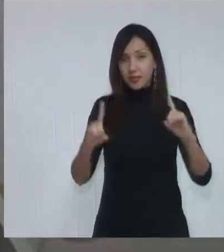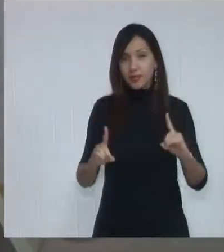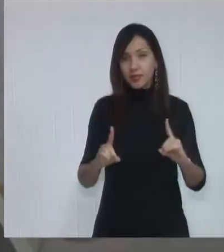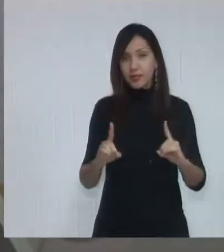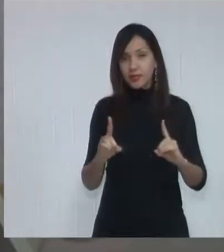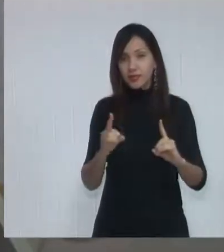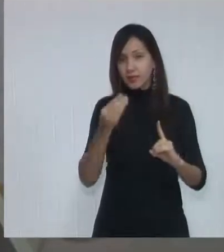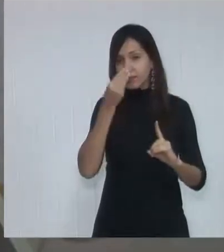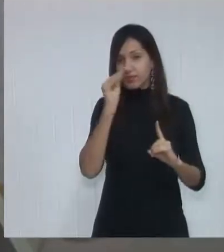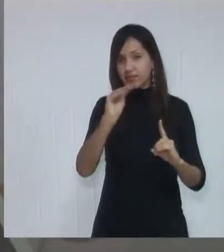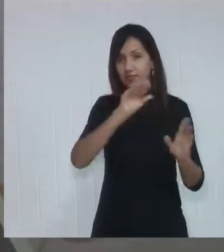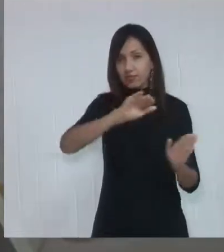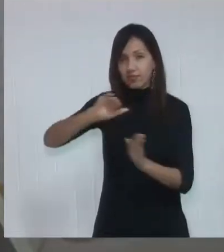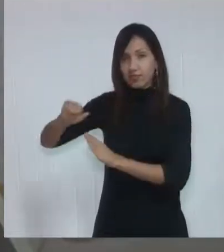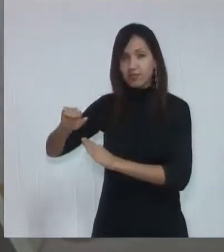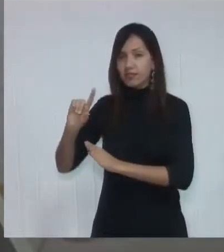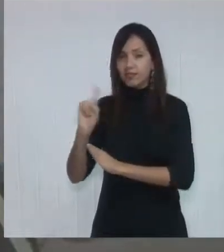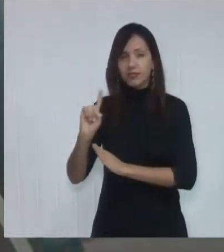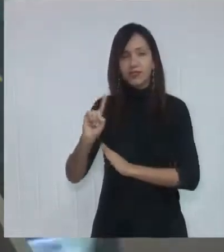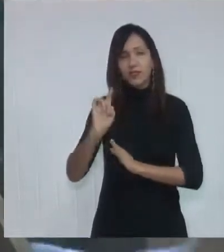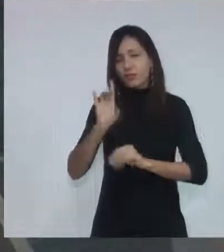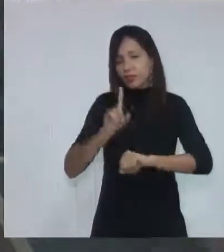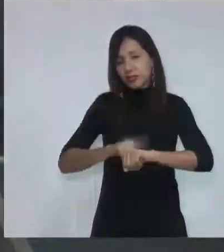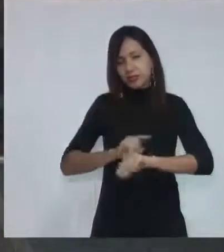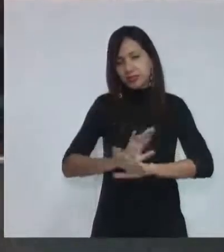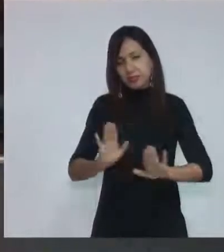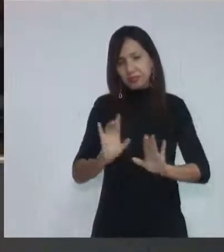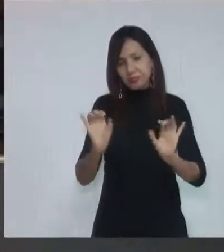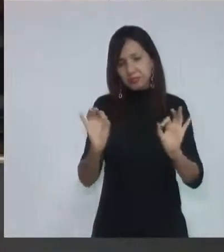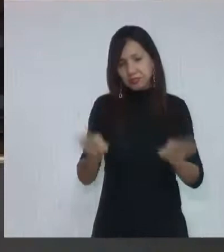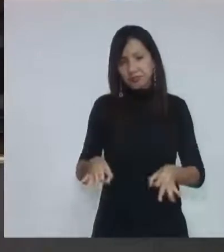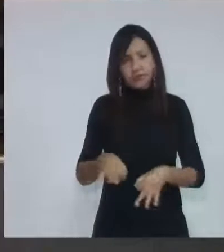seja excluída. Então, por enquanto, é isso.